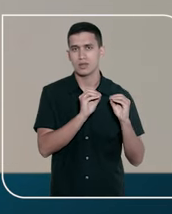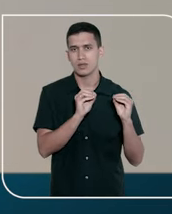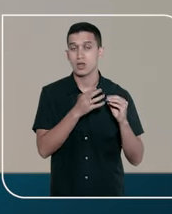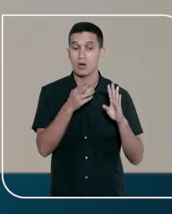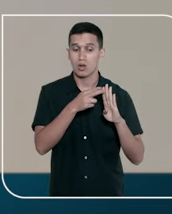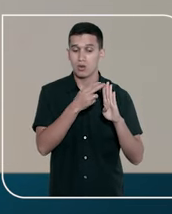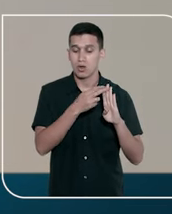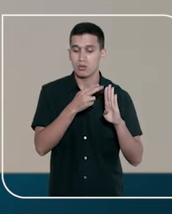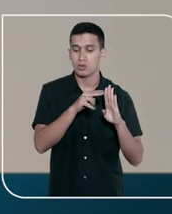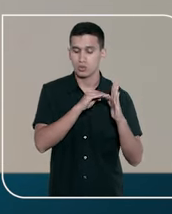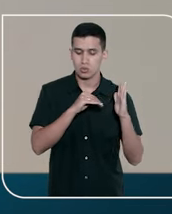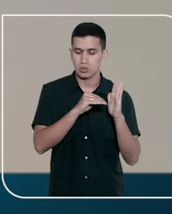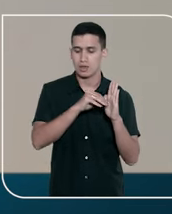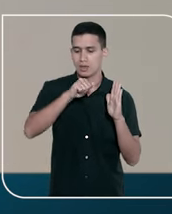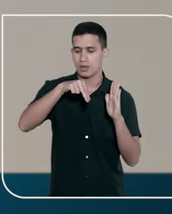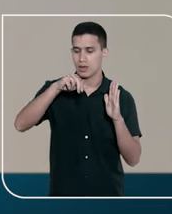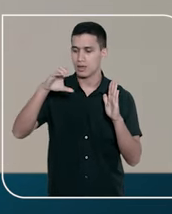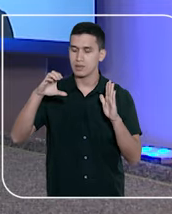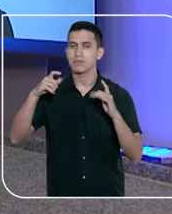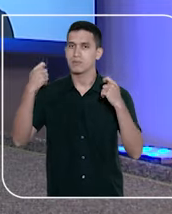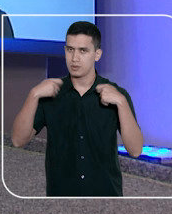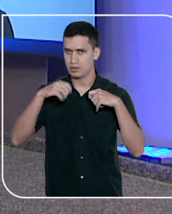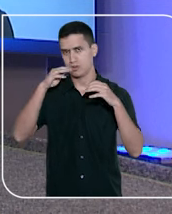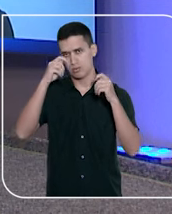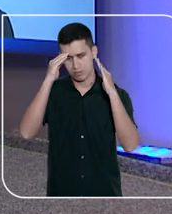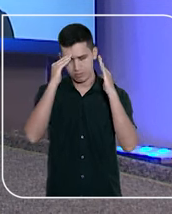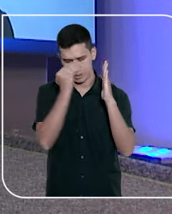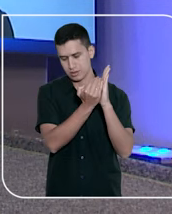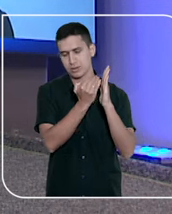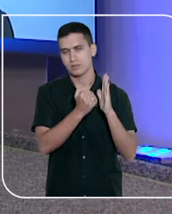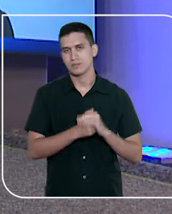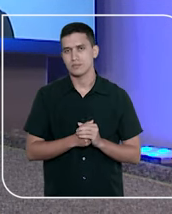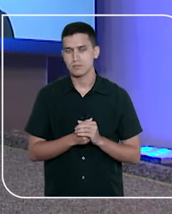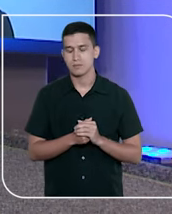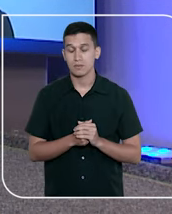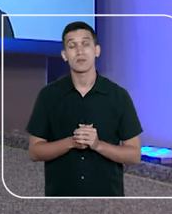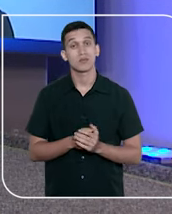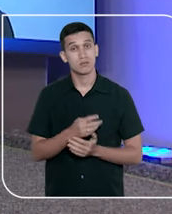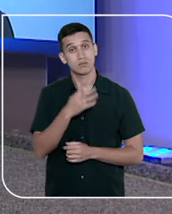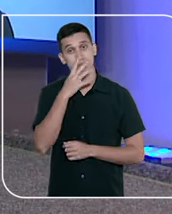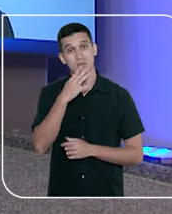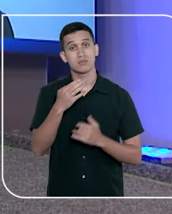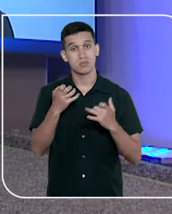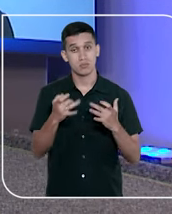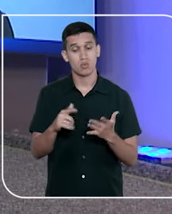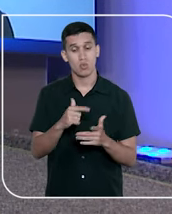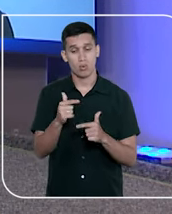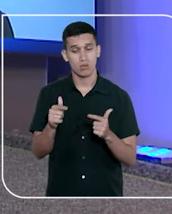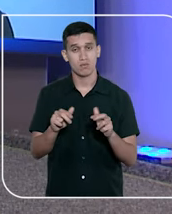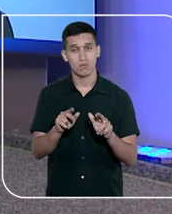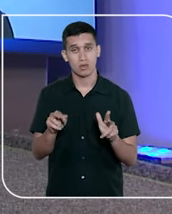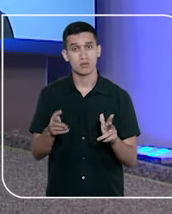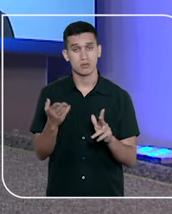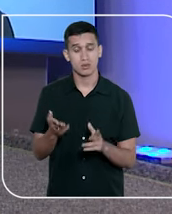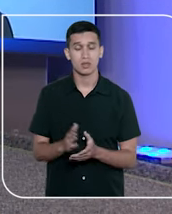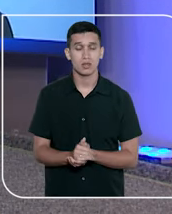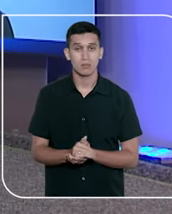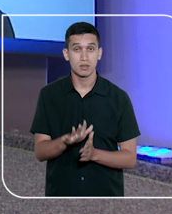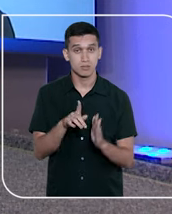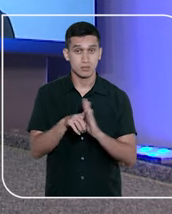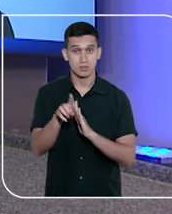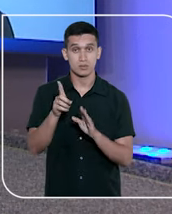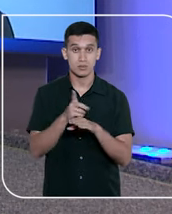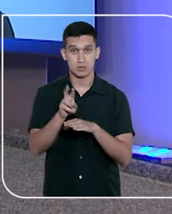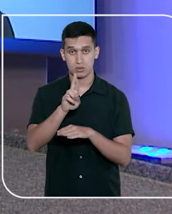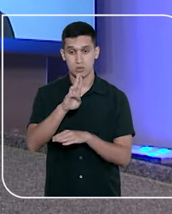São normas técnicas e que devem ser seguidas. Muito interessante ouvir esses outros aspectos aí. Agora, doutor Bruno, o